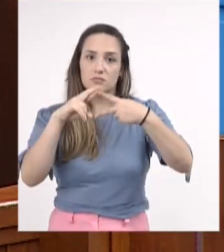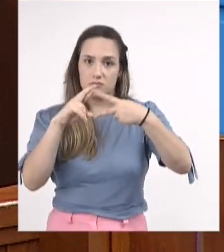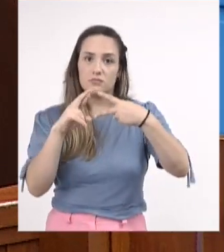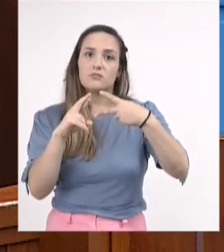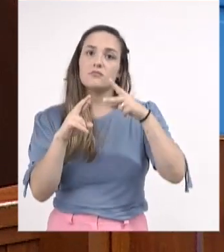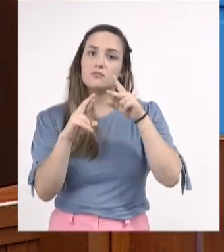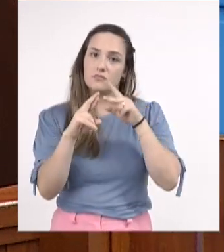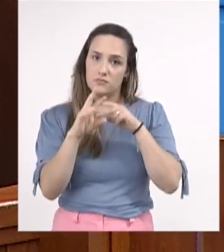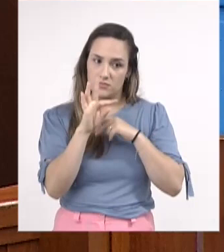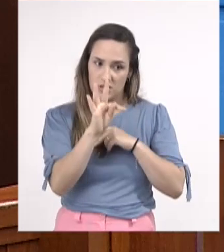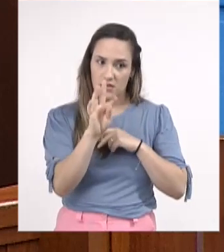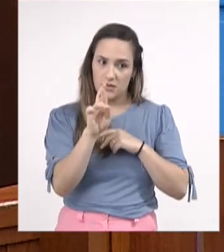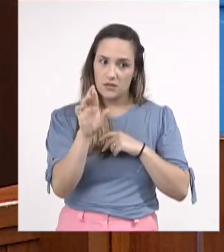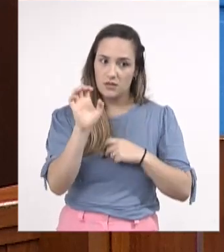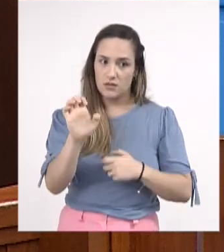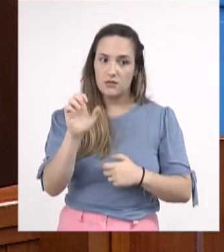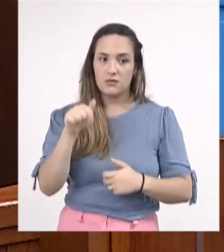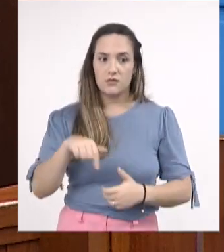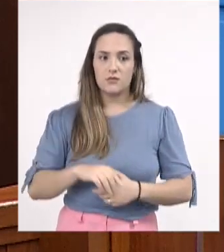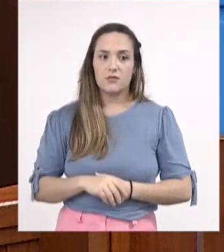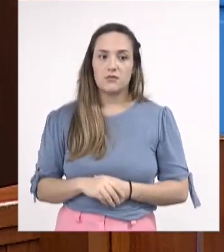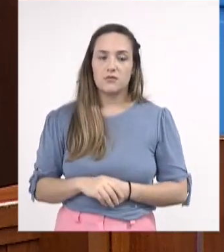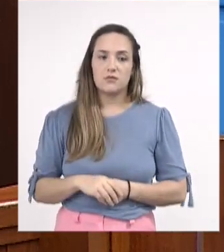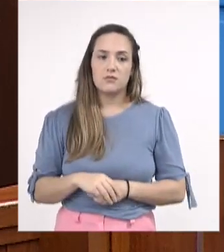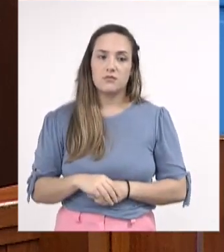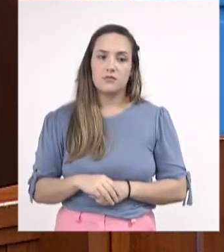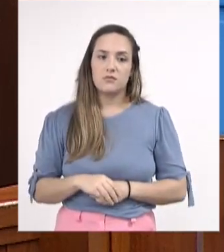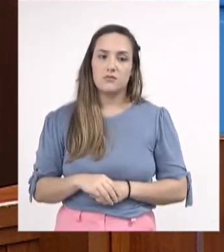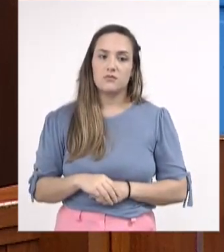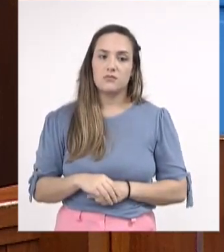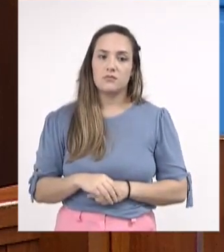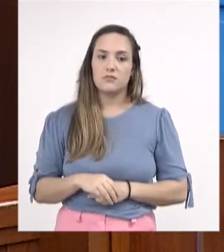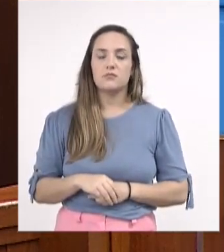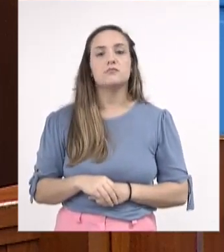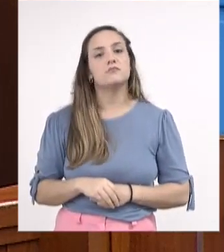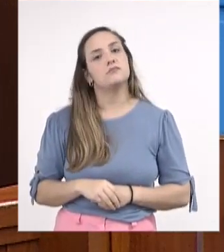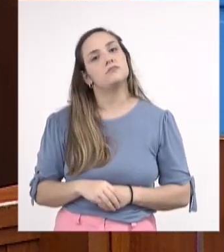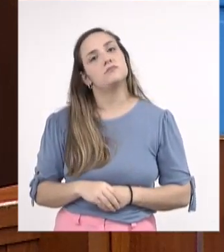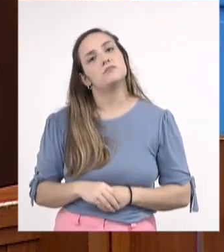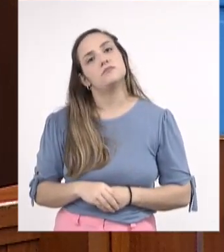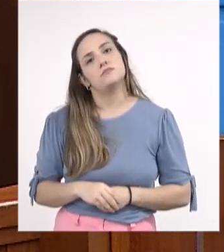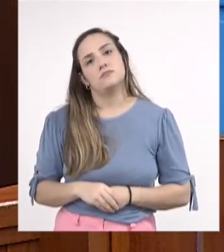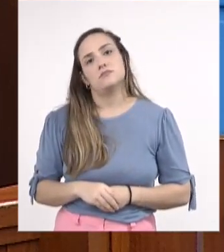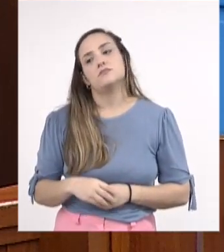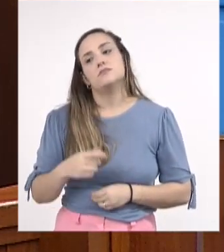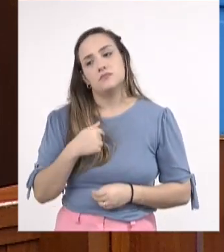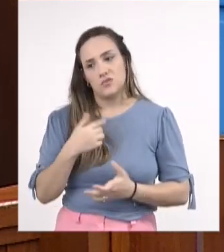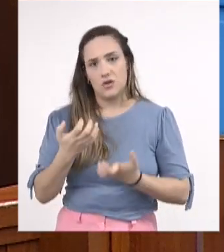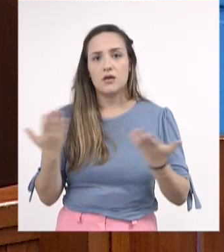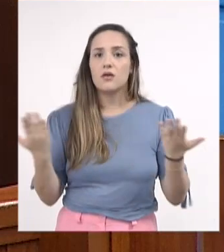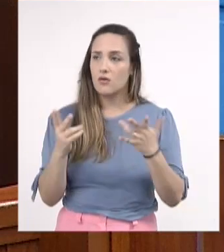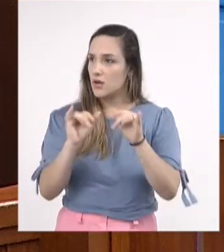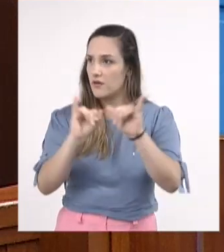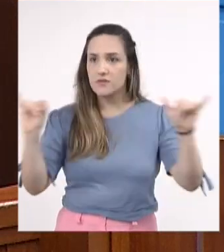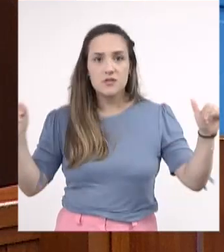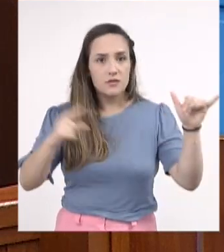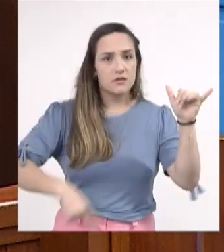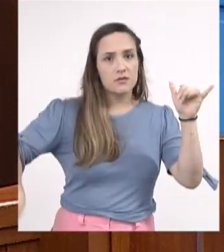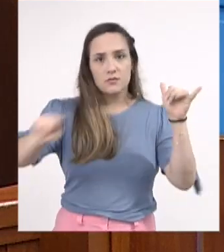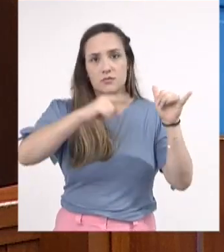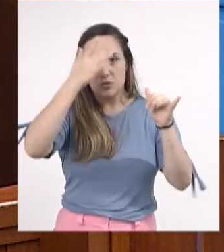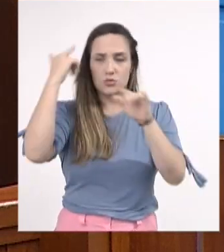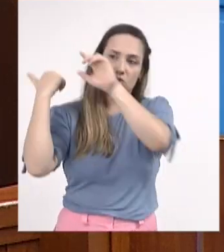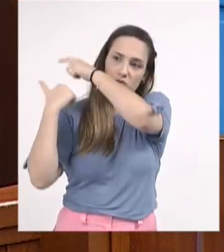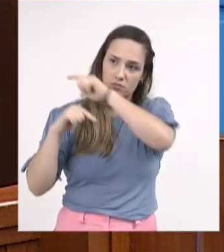do Tribunal Regional Eleitoral do nosso Estado e o meu recado para todos os conservadores sul-mato-grossenses